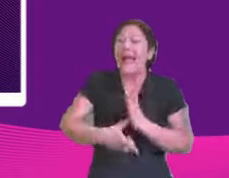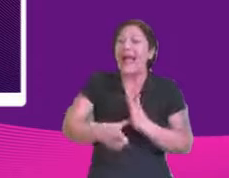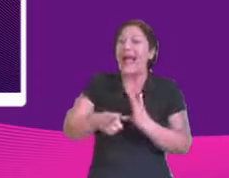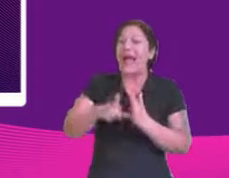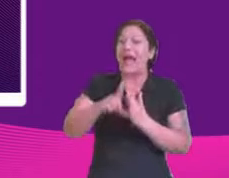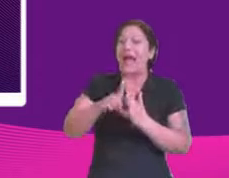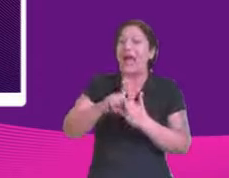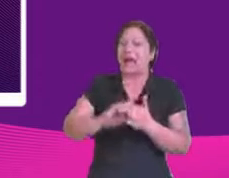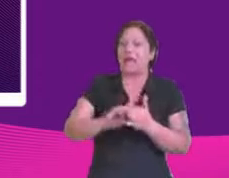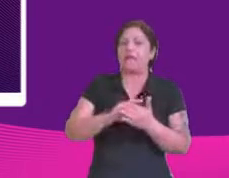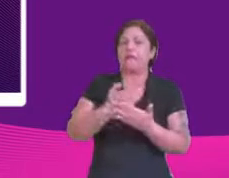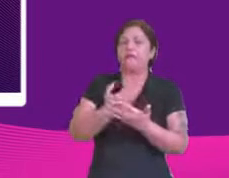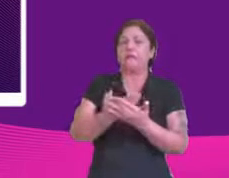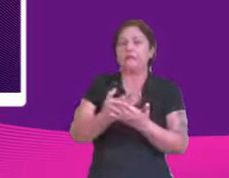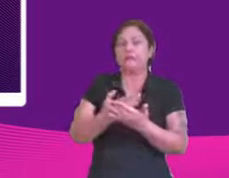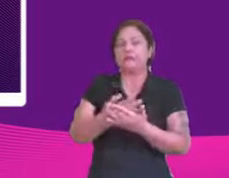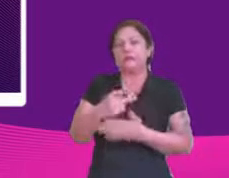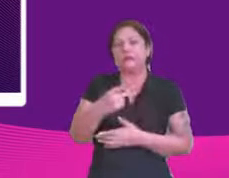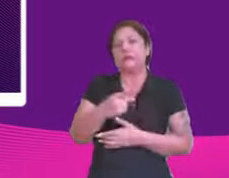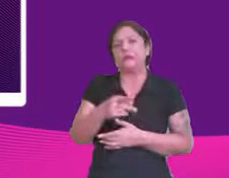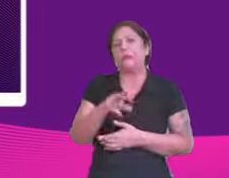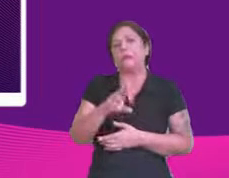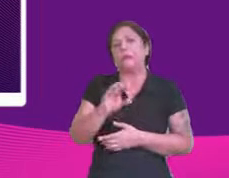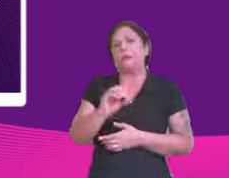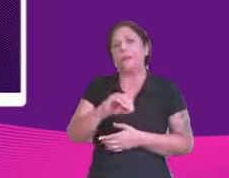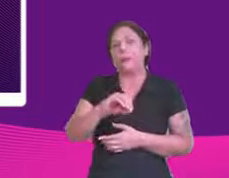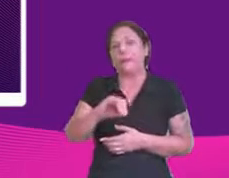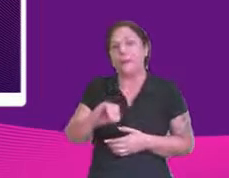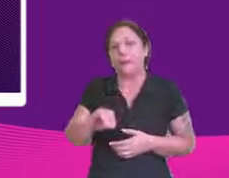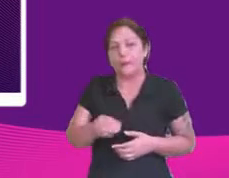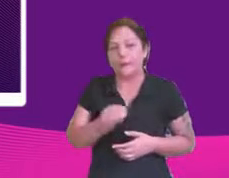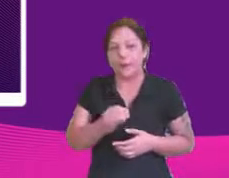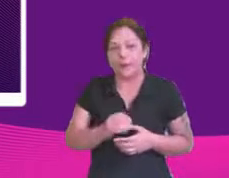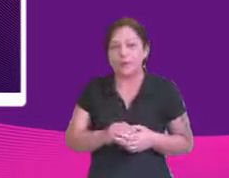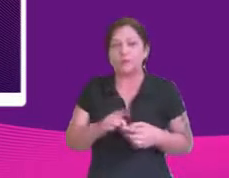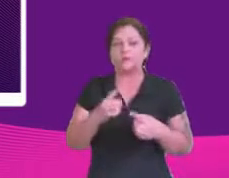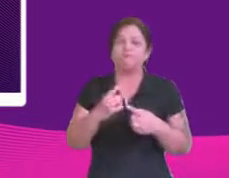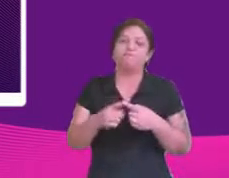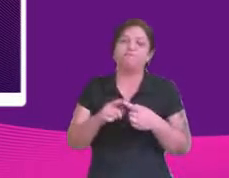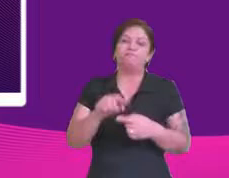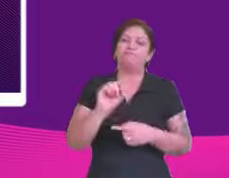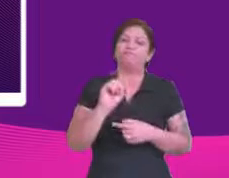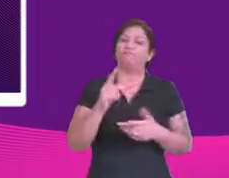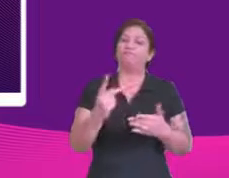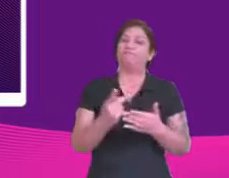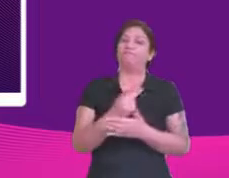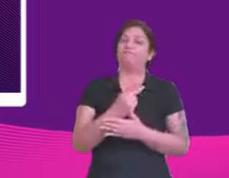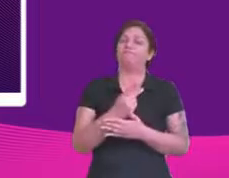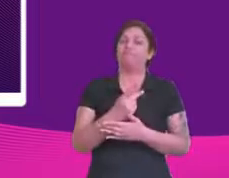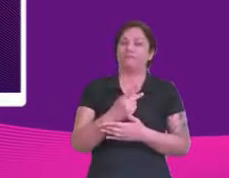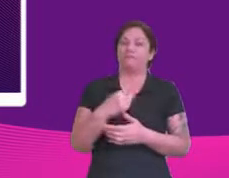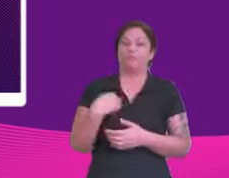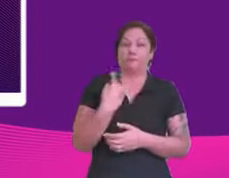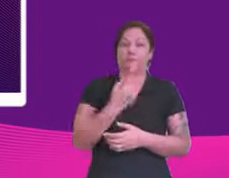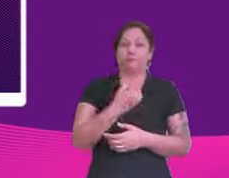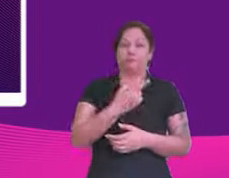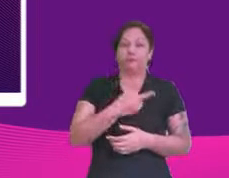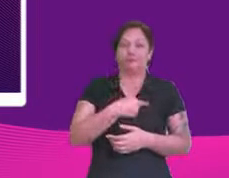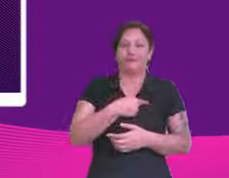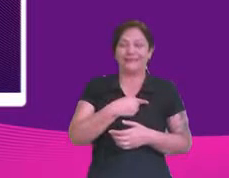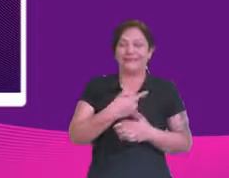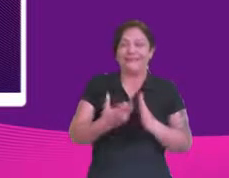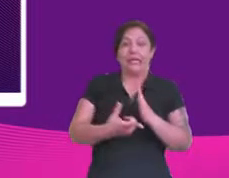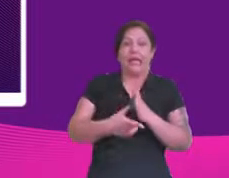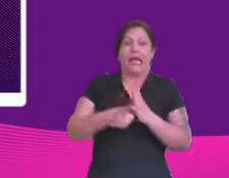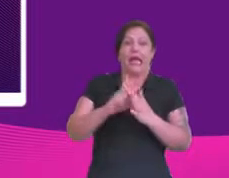estudo PRODIGY, que o estudo PRODIGY desencorajou a utilização da oxaliplatina